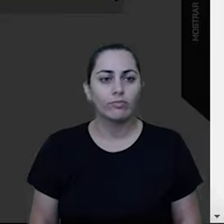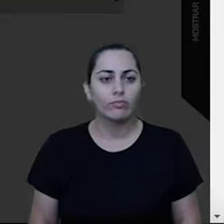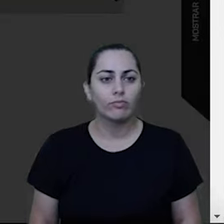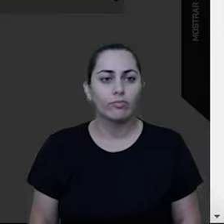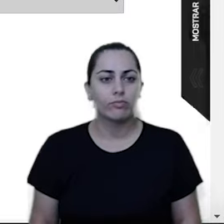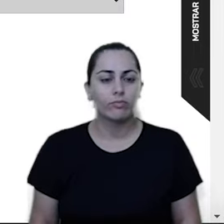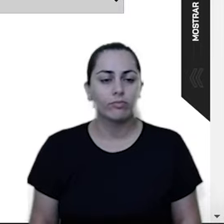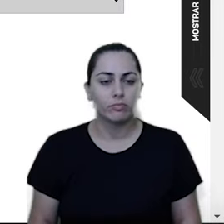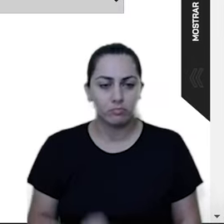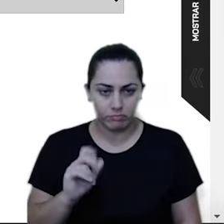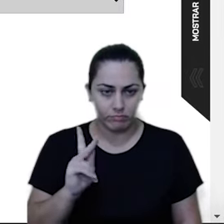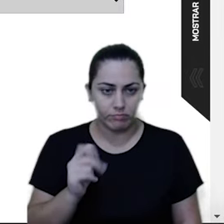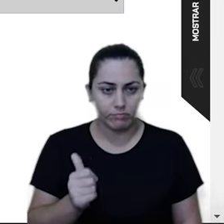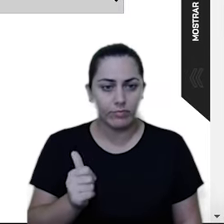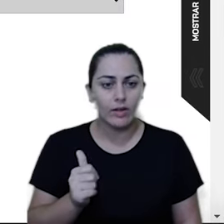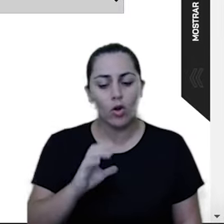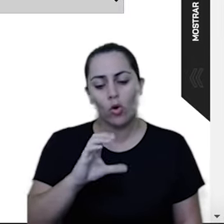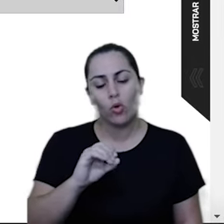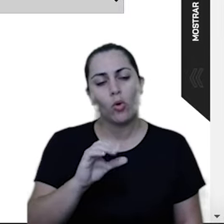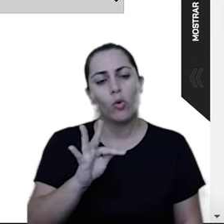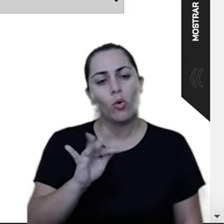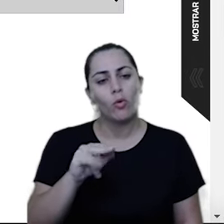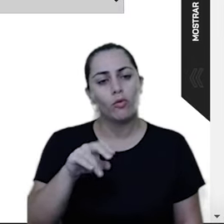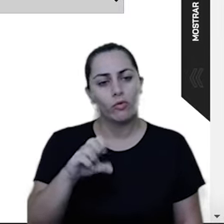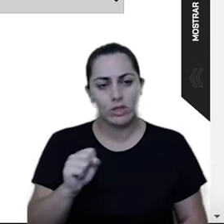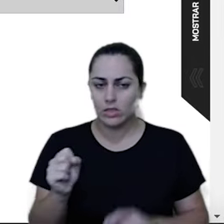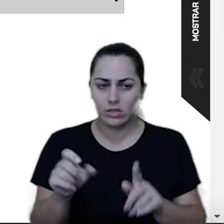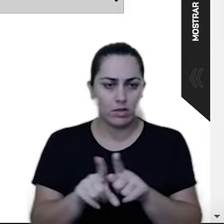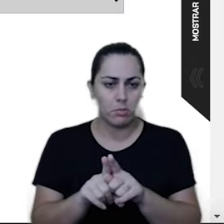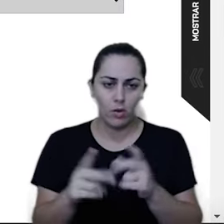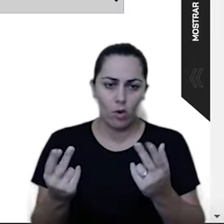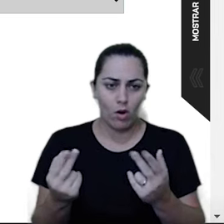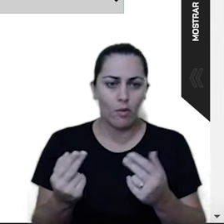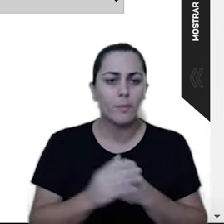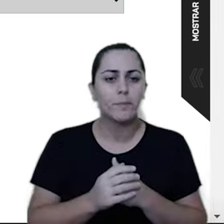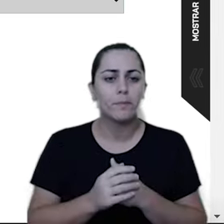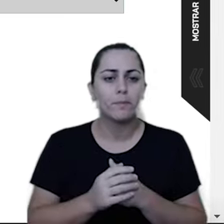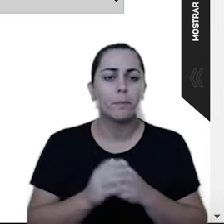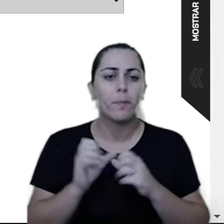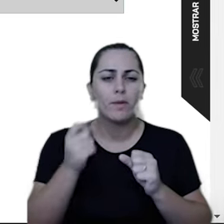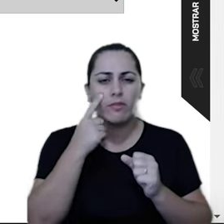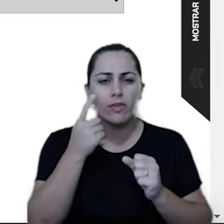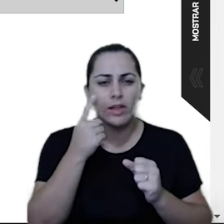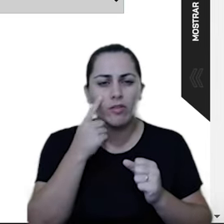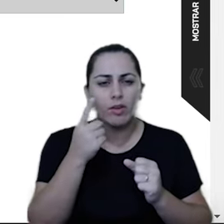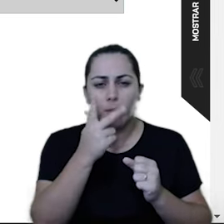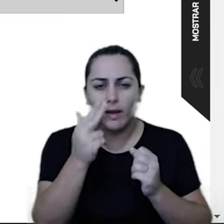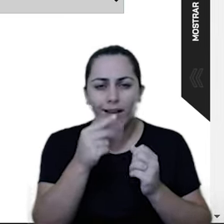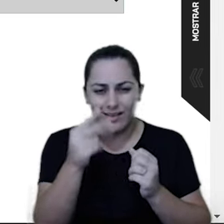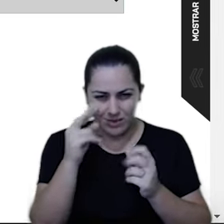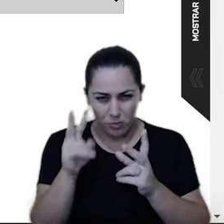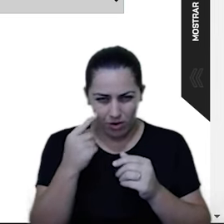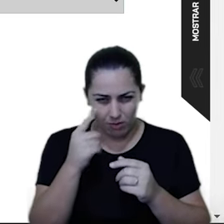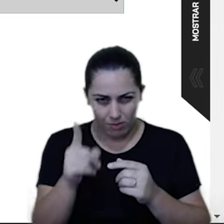salvei Ok cofins a mesma coisa Ah posso fazer uma coisa aqui ó tá vendo essa caderninho essas folhinhas aqui em